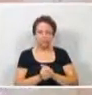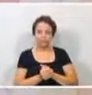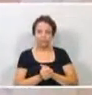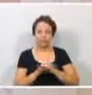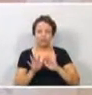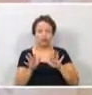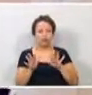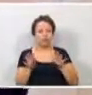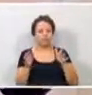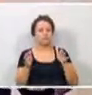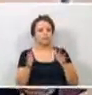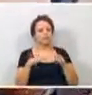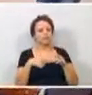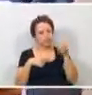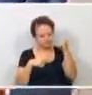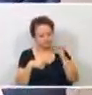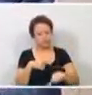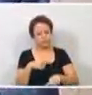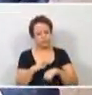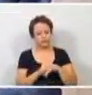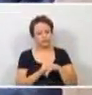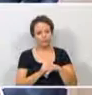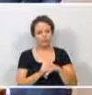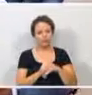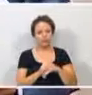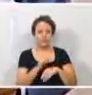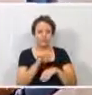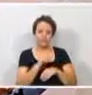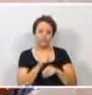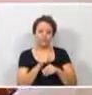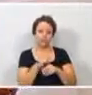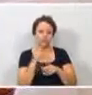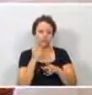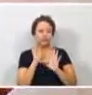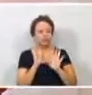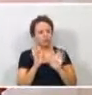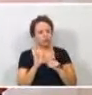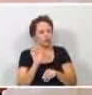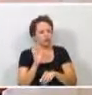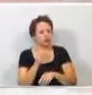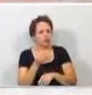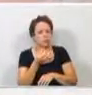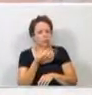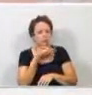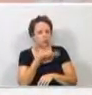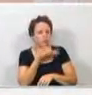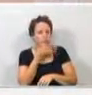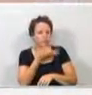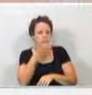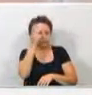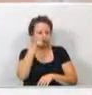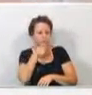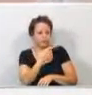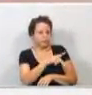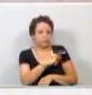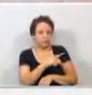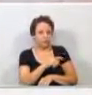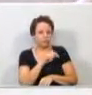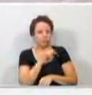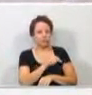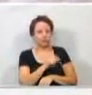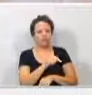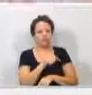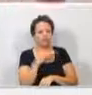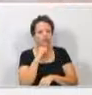Mas, para piorar, isso poderia ser apenas a opinião individual de uma pessoa que não é capaz